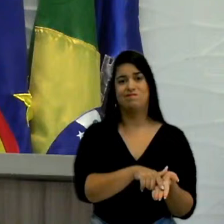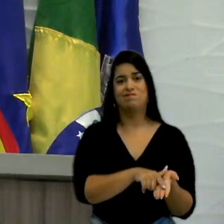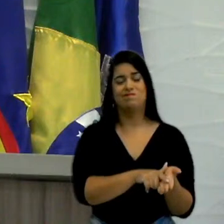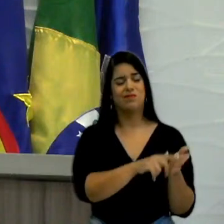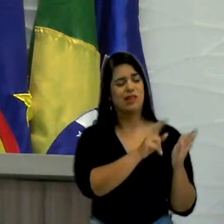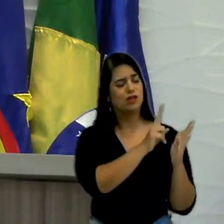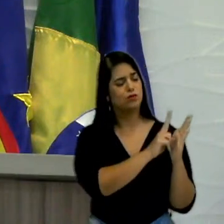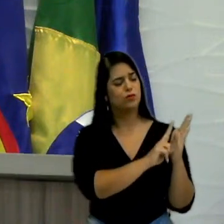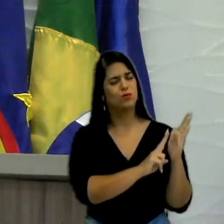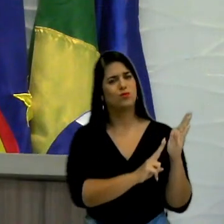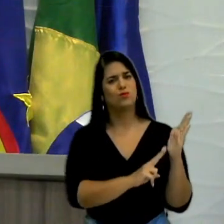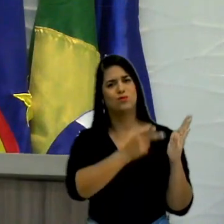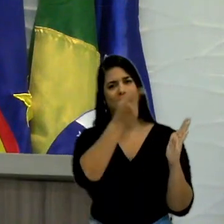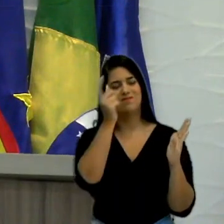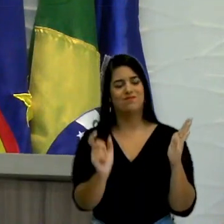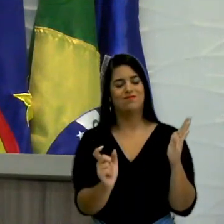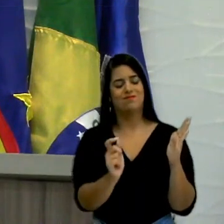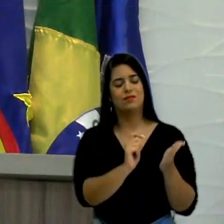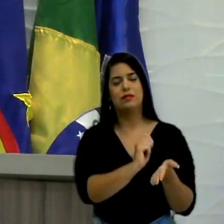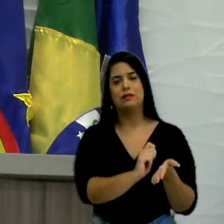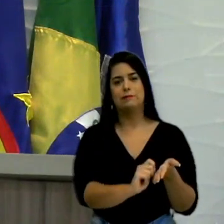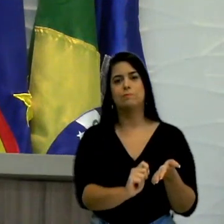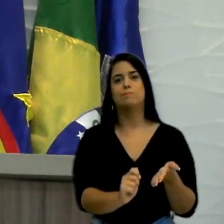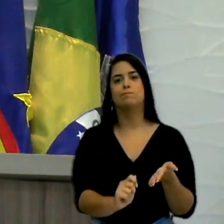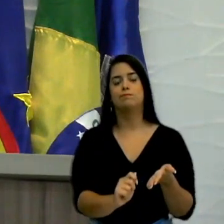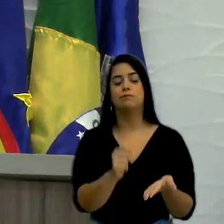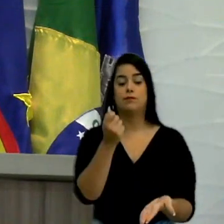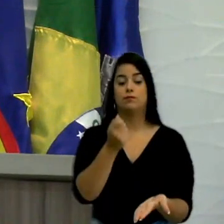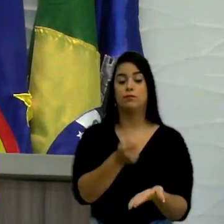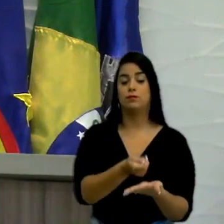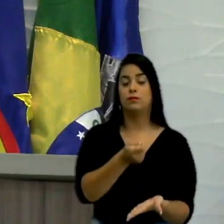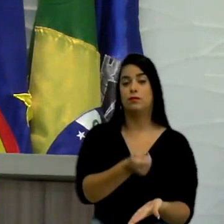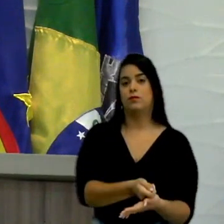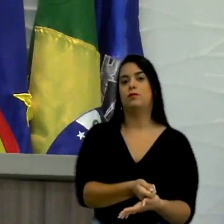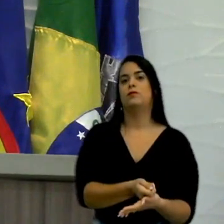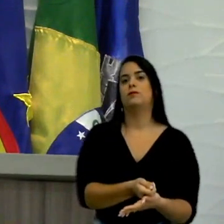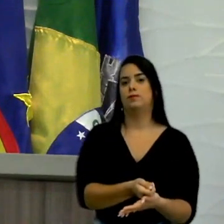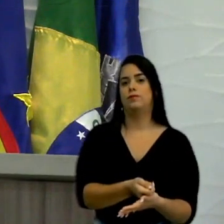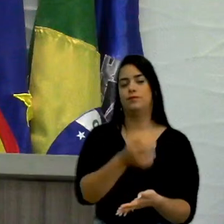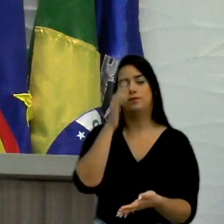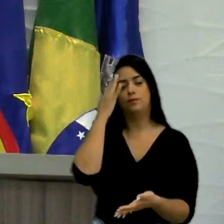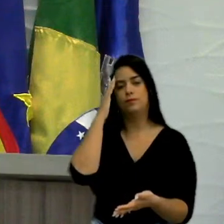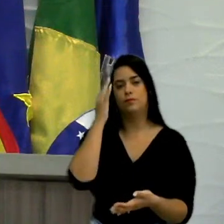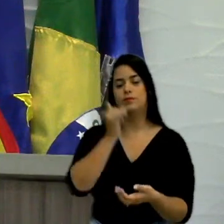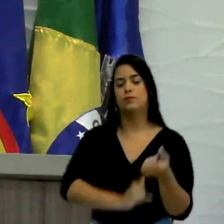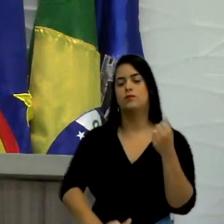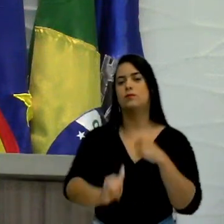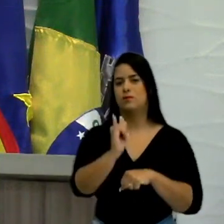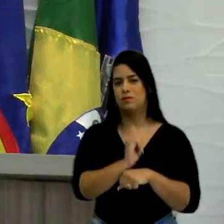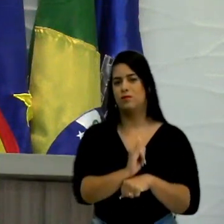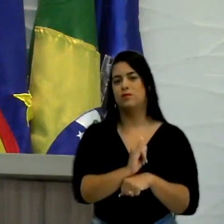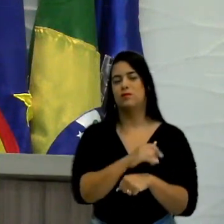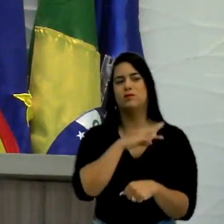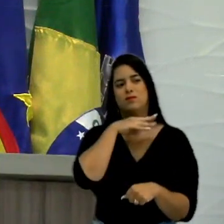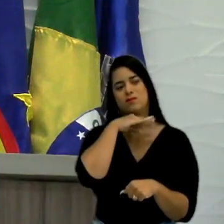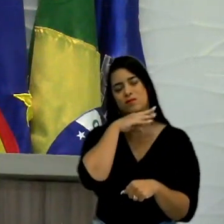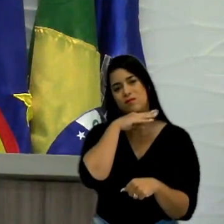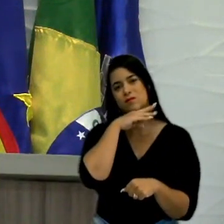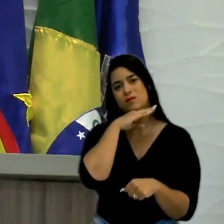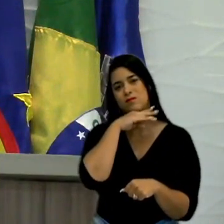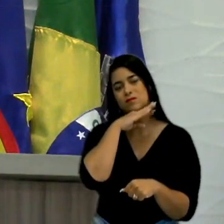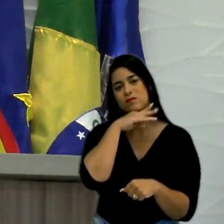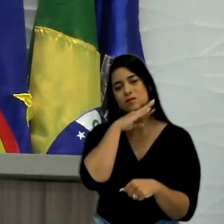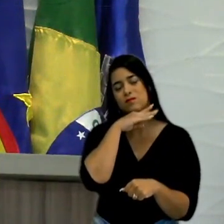de agricultores inscritos para a geração dos boletos por conta de inconsistência do sistema. E